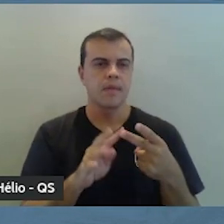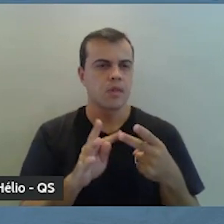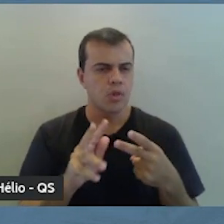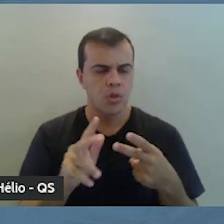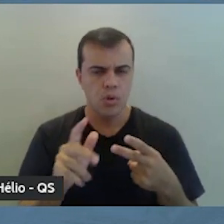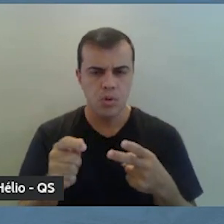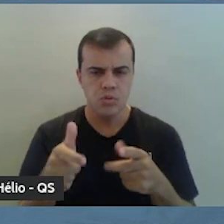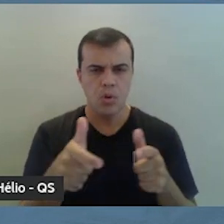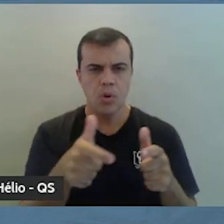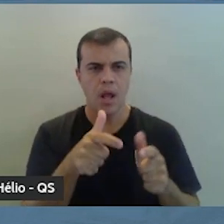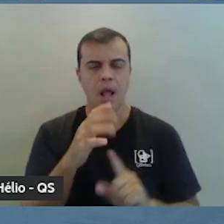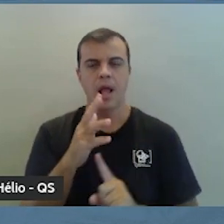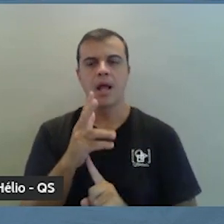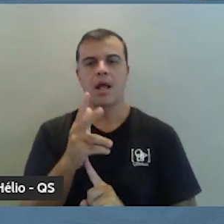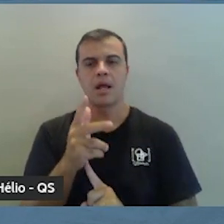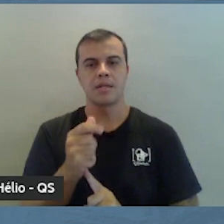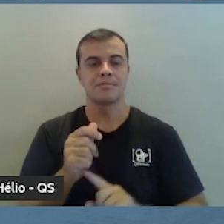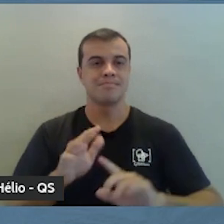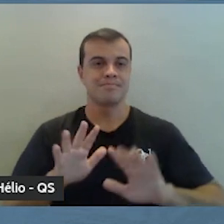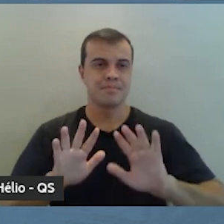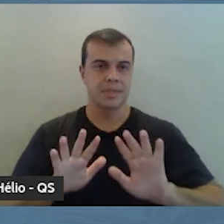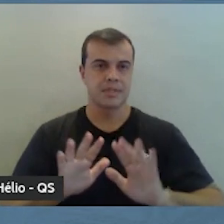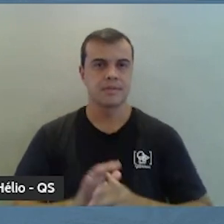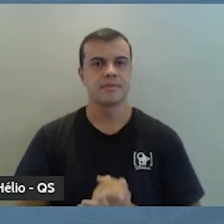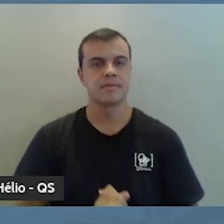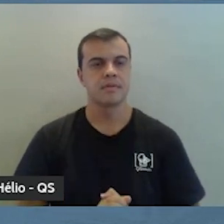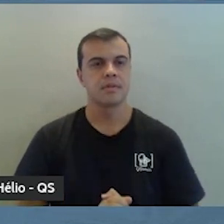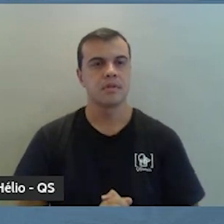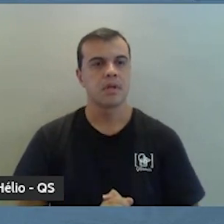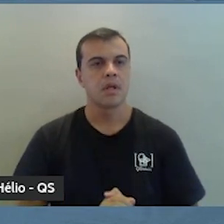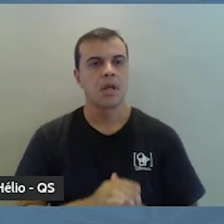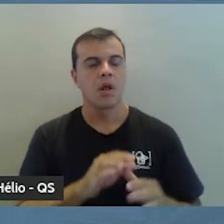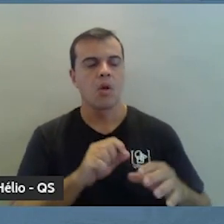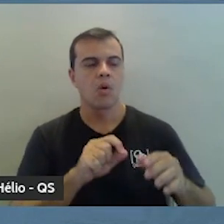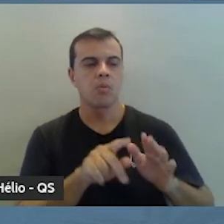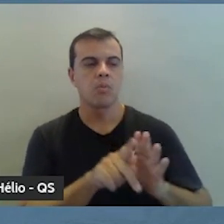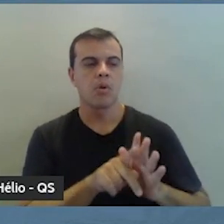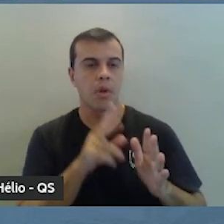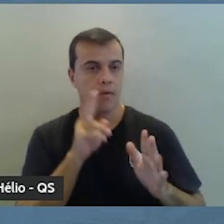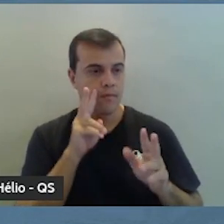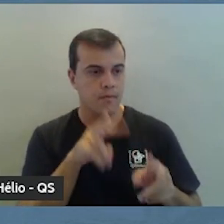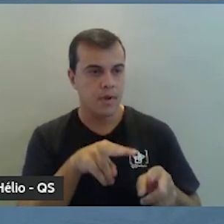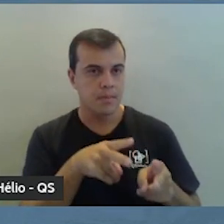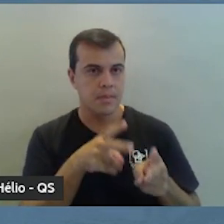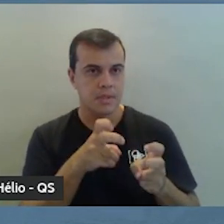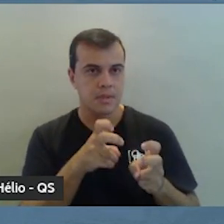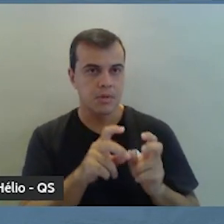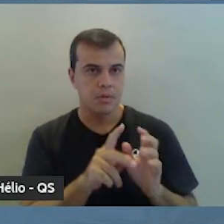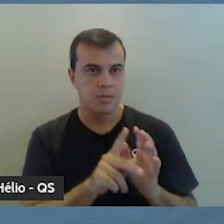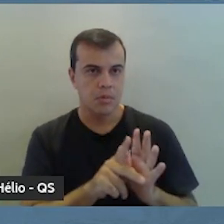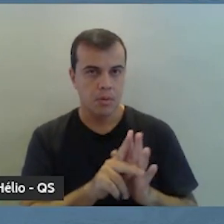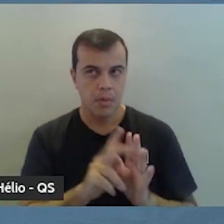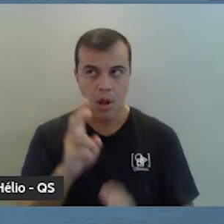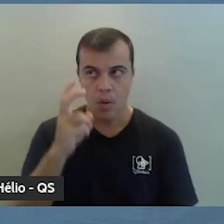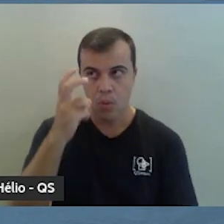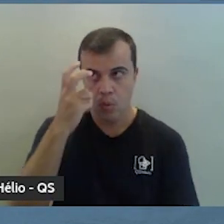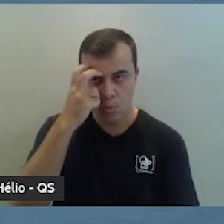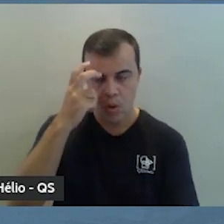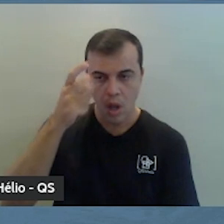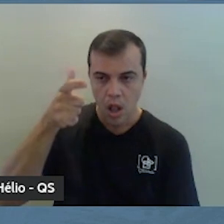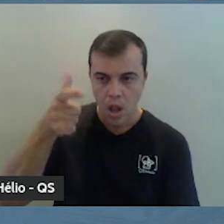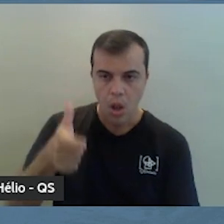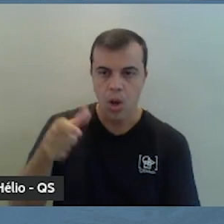os campos das artes, mas é um movimento que olha para a cultura